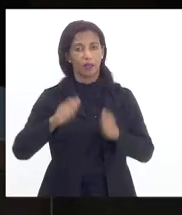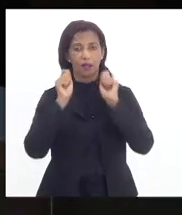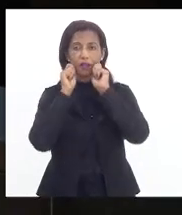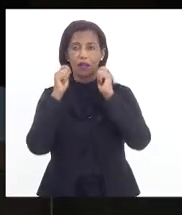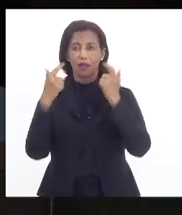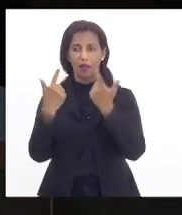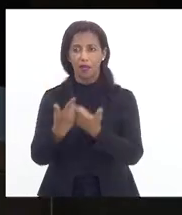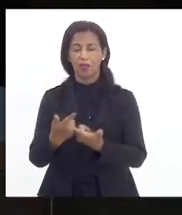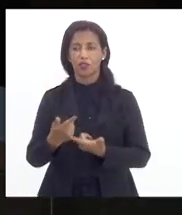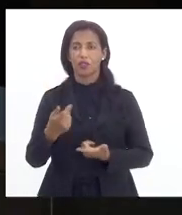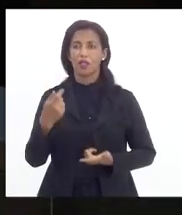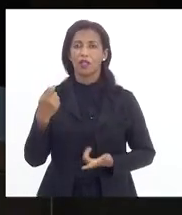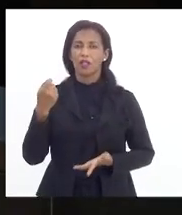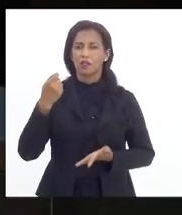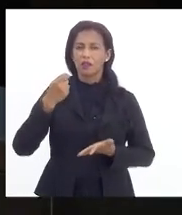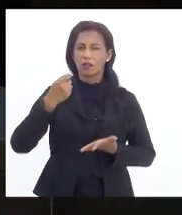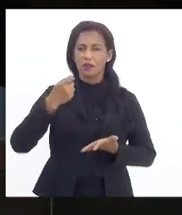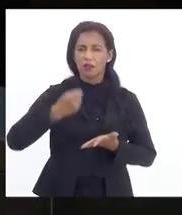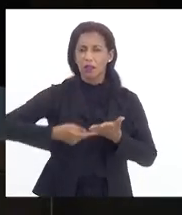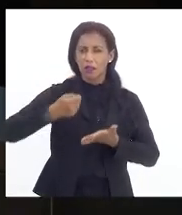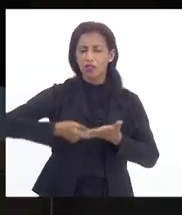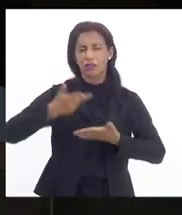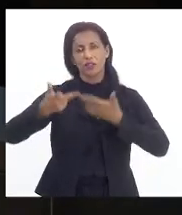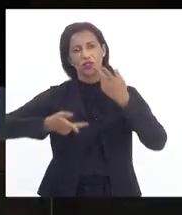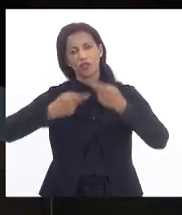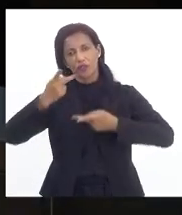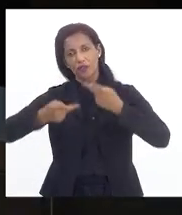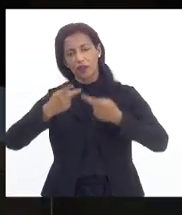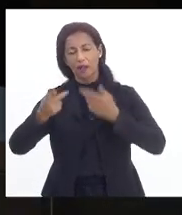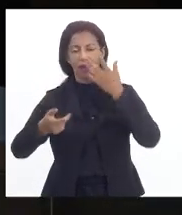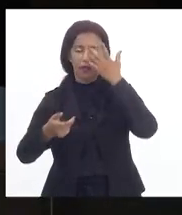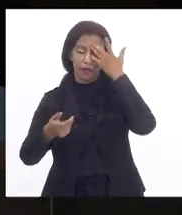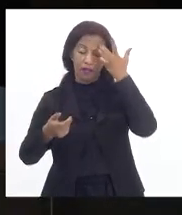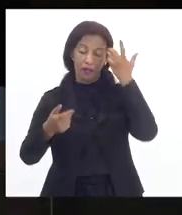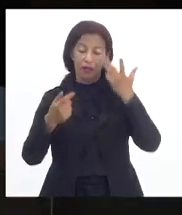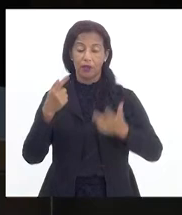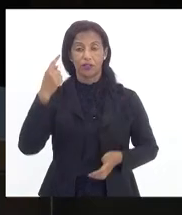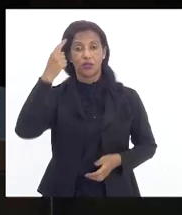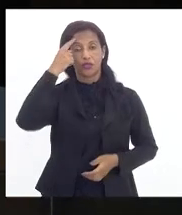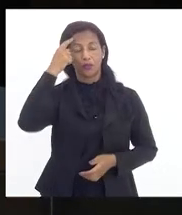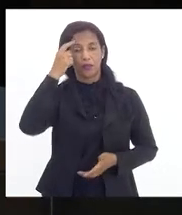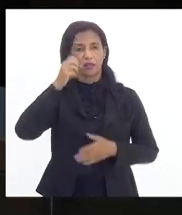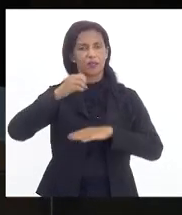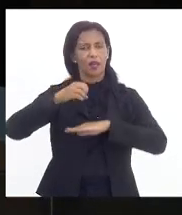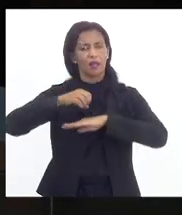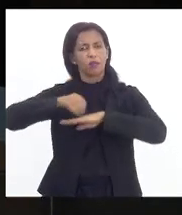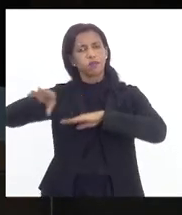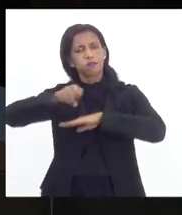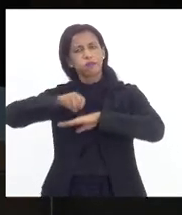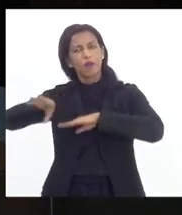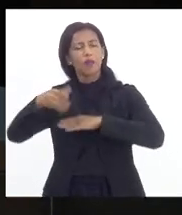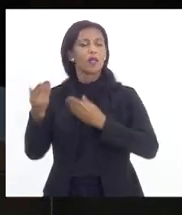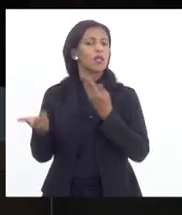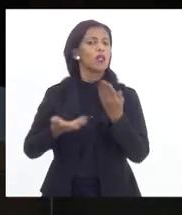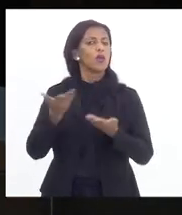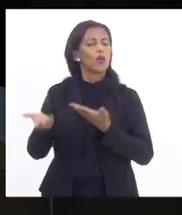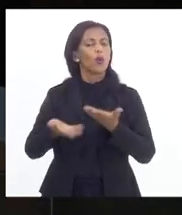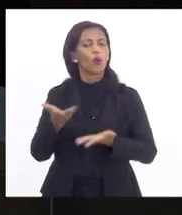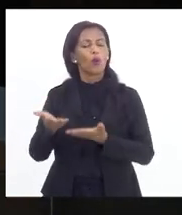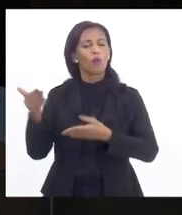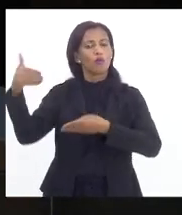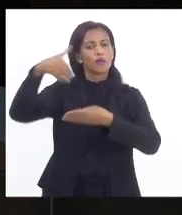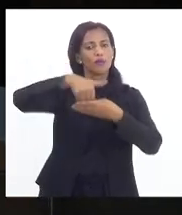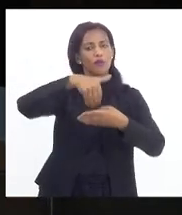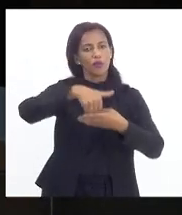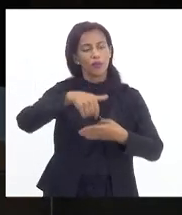na tentativa de falar sobre o regime de pensar nas regras que serão enviadas e como elas vão ser